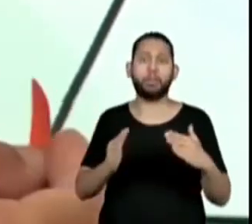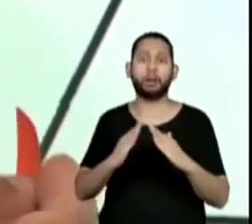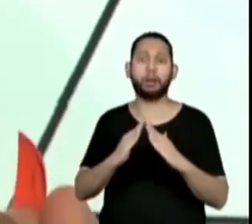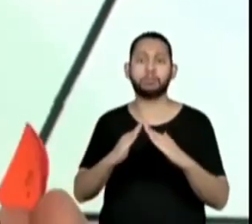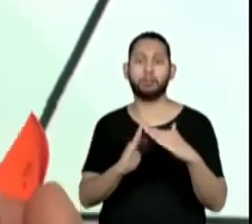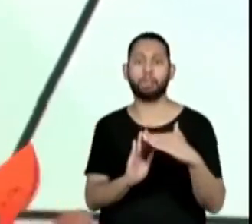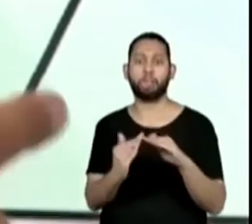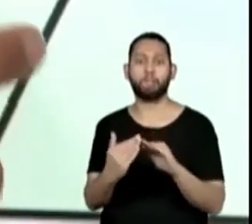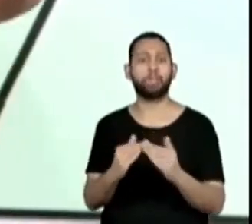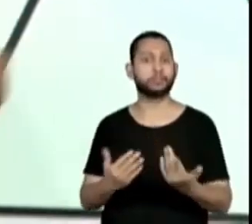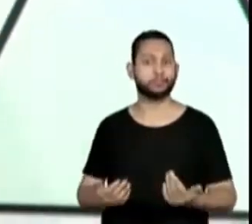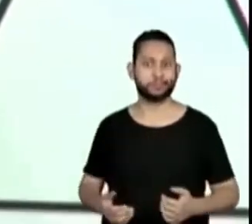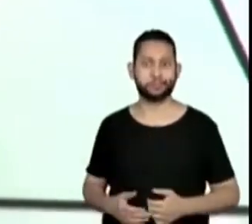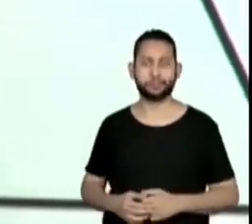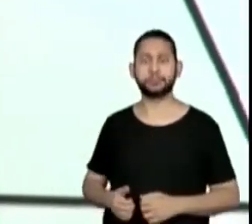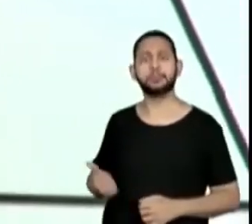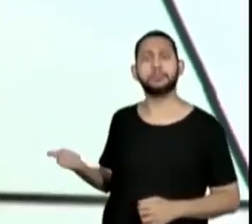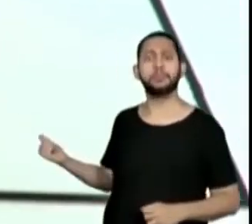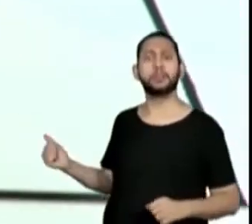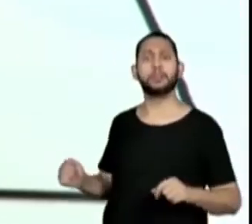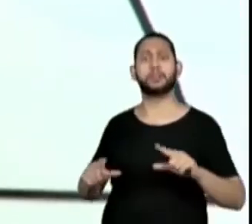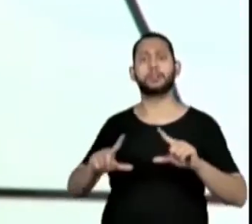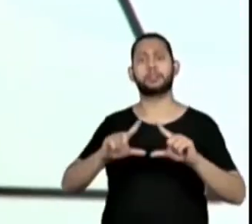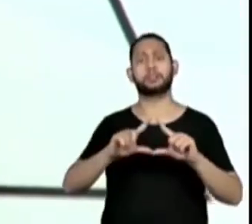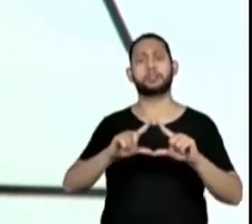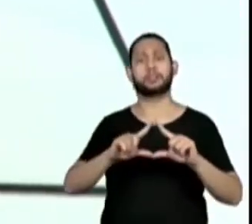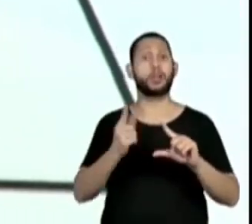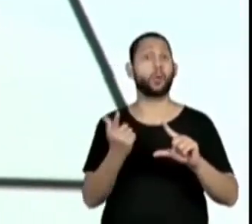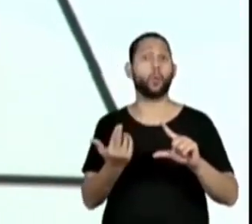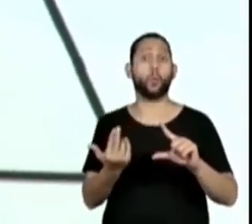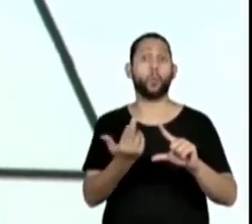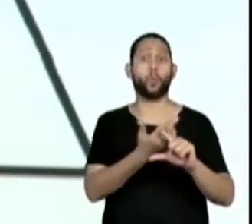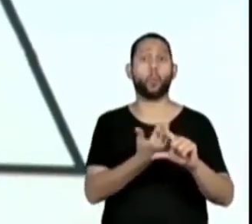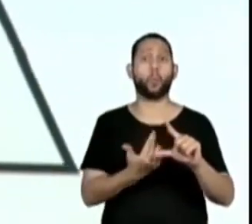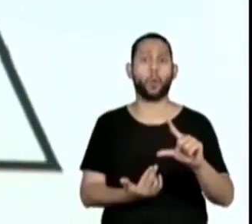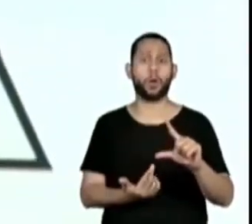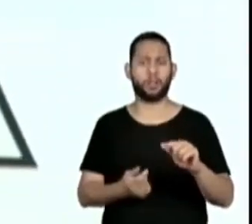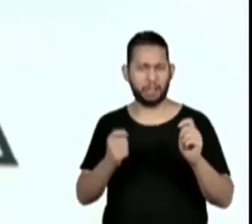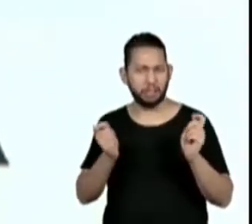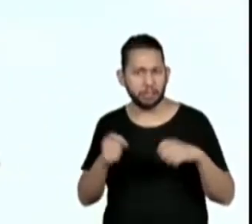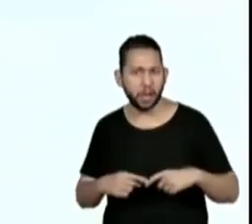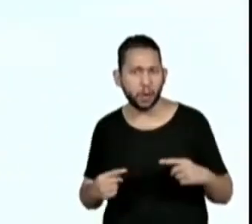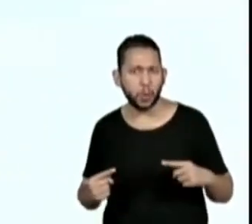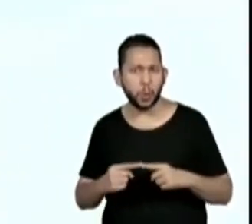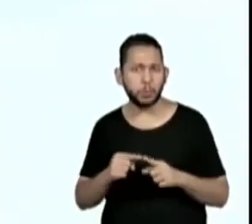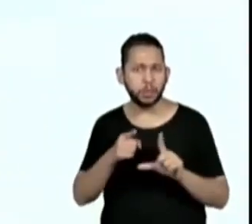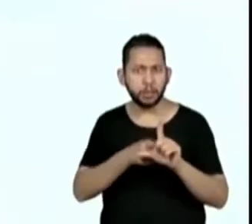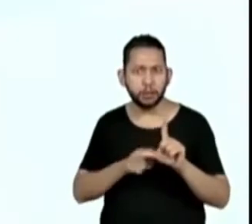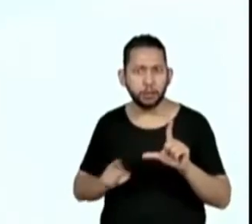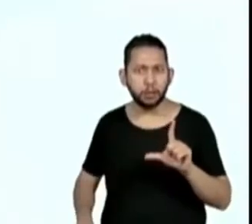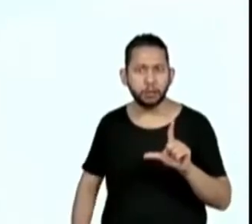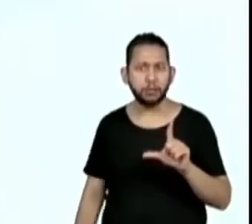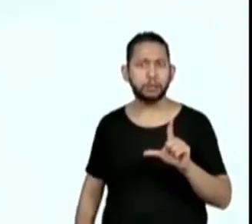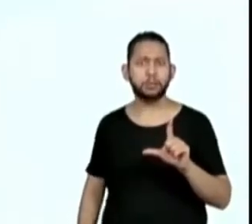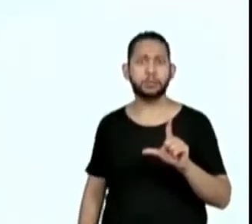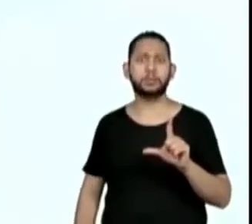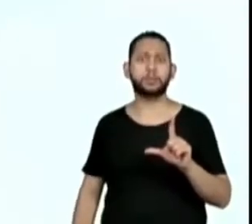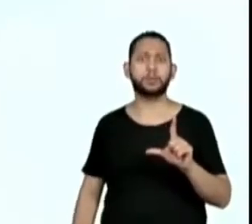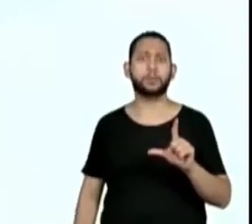lá. E, turma, esse triângulo aqui, acho que é isósceles, né? Três lados iguais. Tem algum ângulo reto nele?